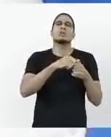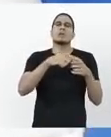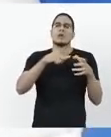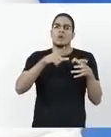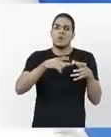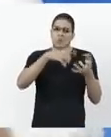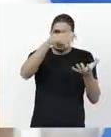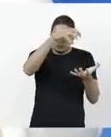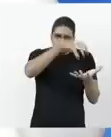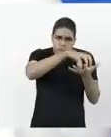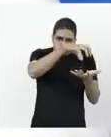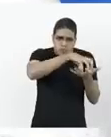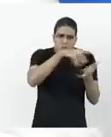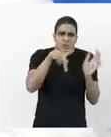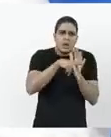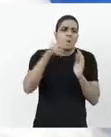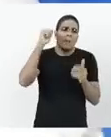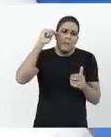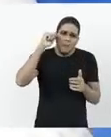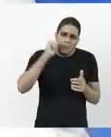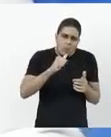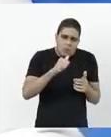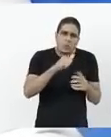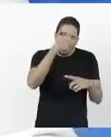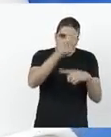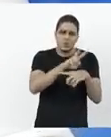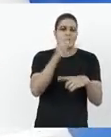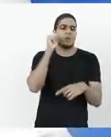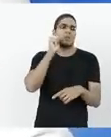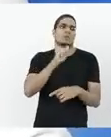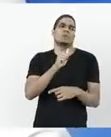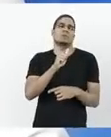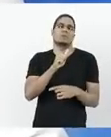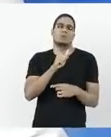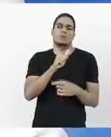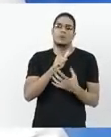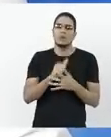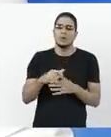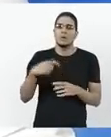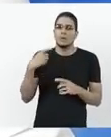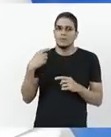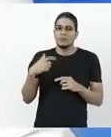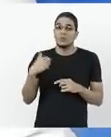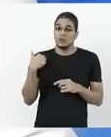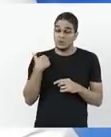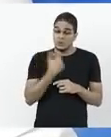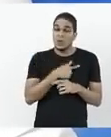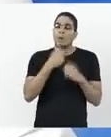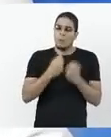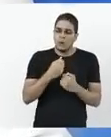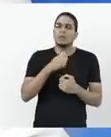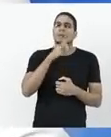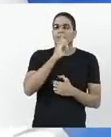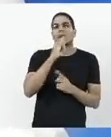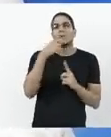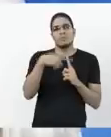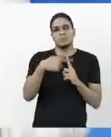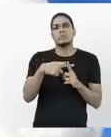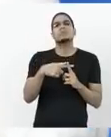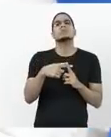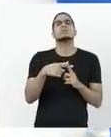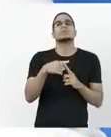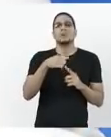podemos falar disso porque foi no governo do PT que nós fizemos a grande mobilidade urbana de